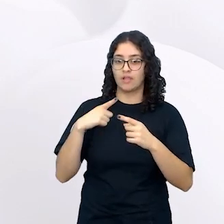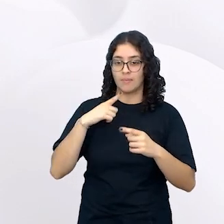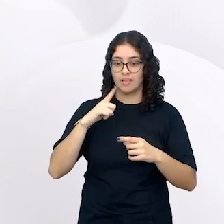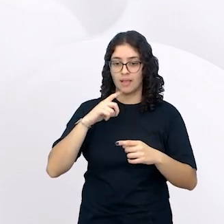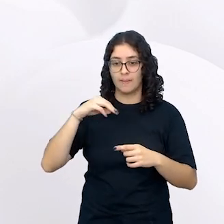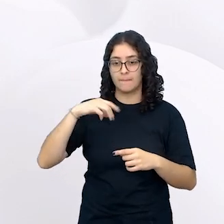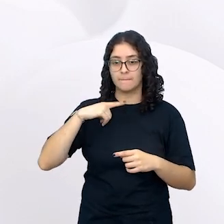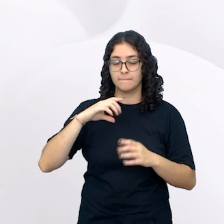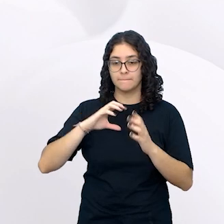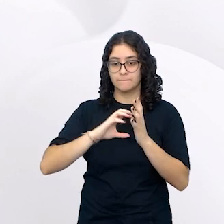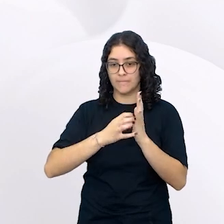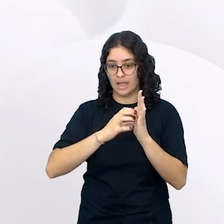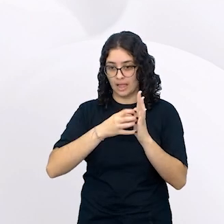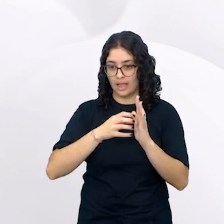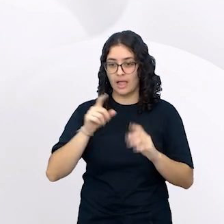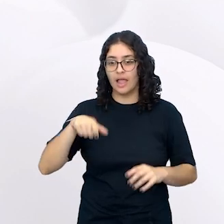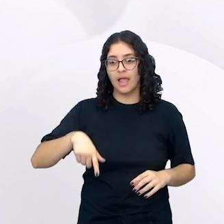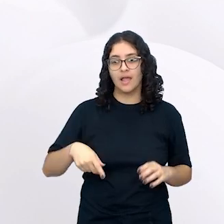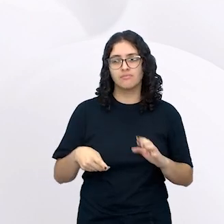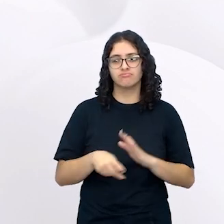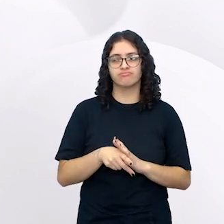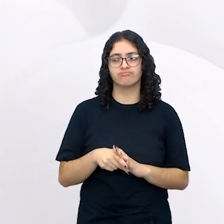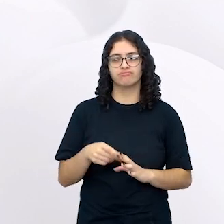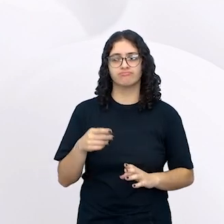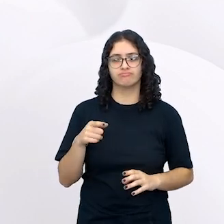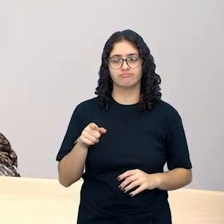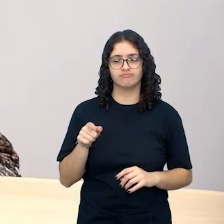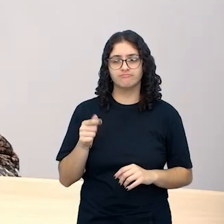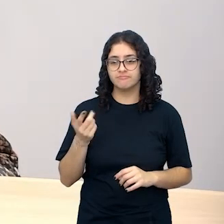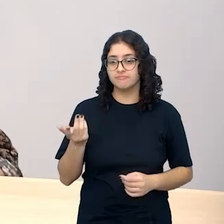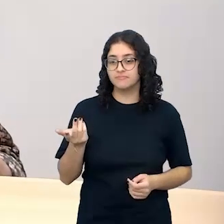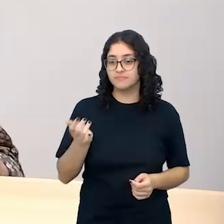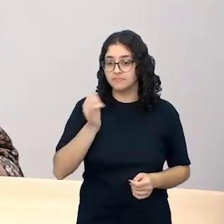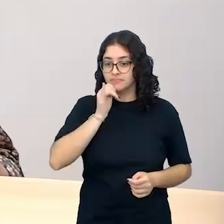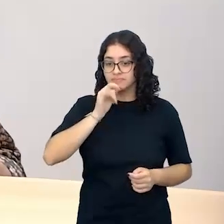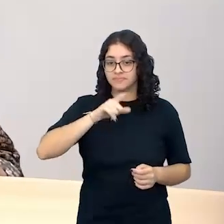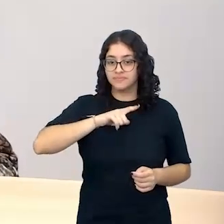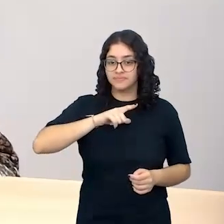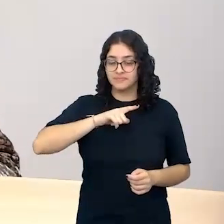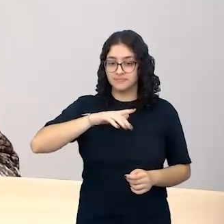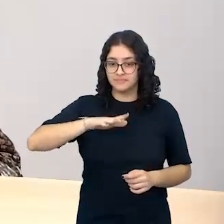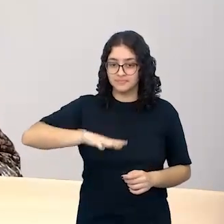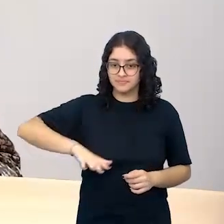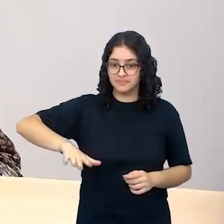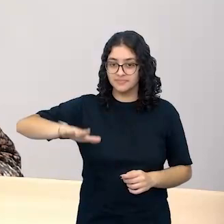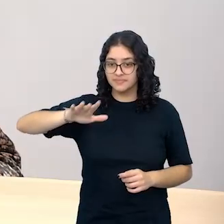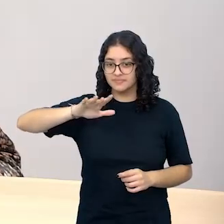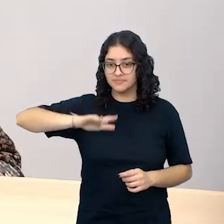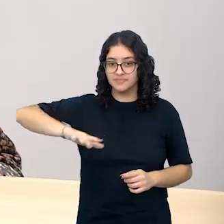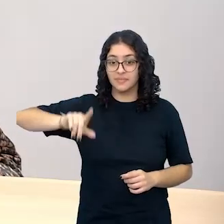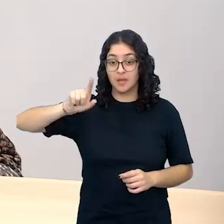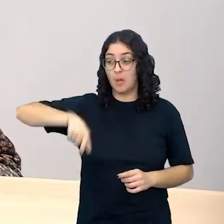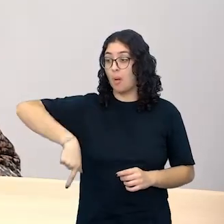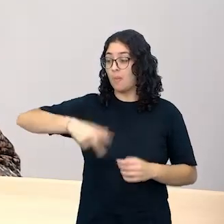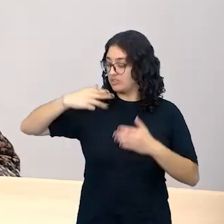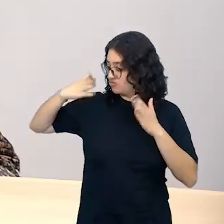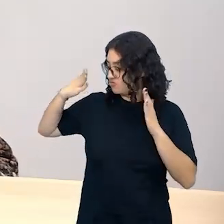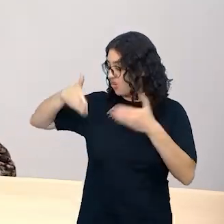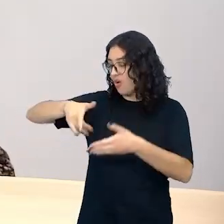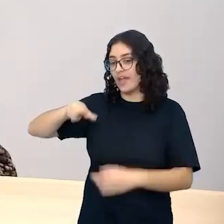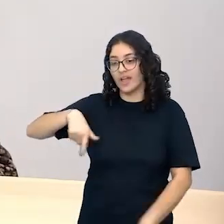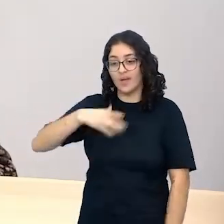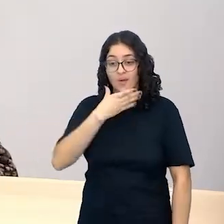extremamente, uma profissão extremamente assim, que era do universo do masculino.